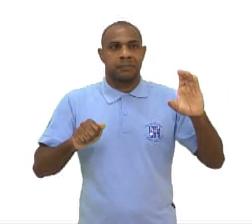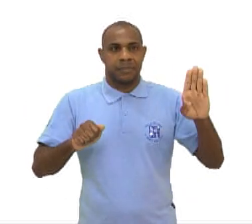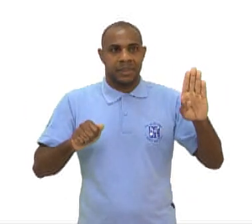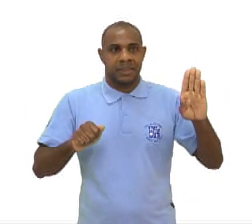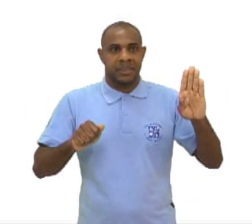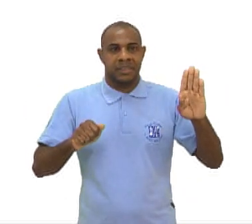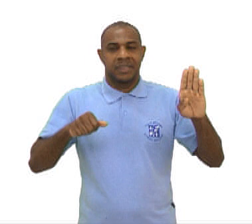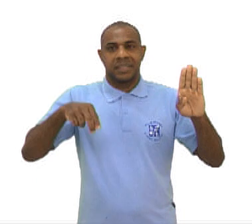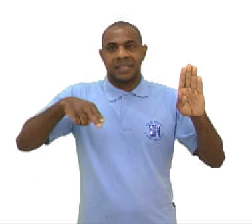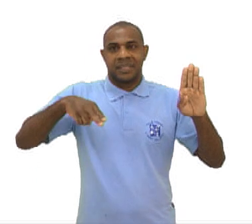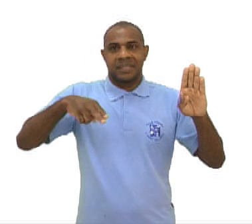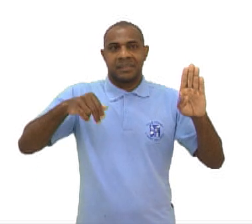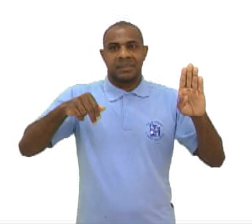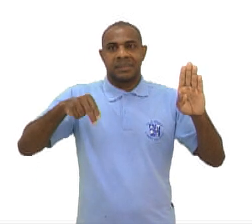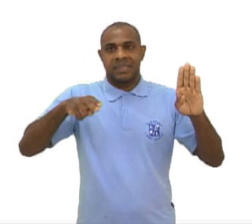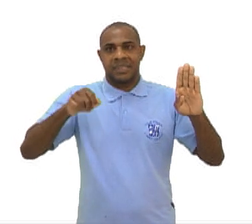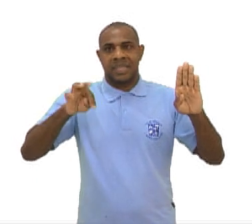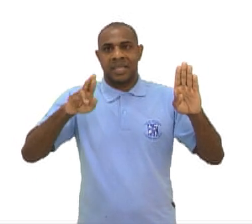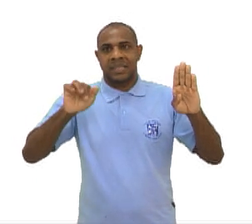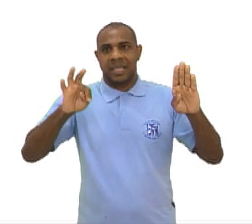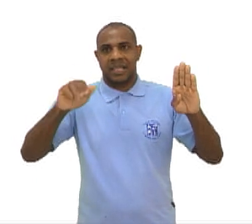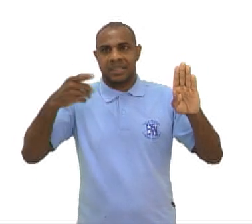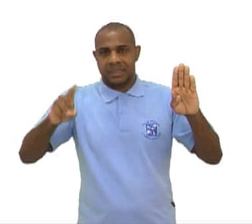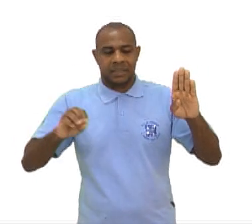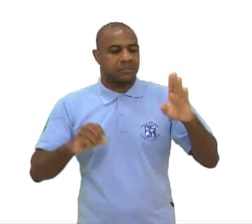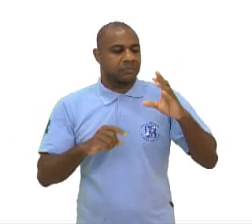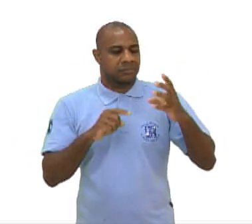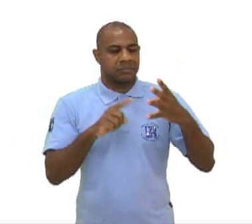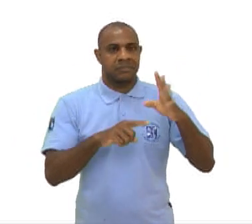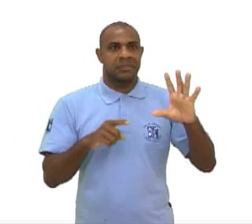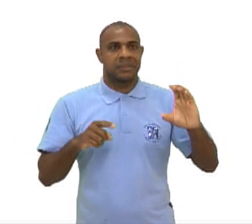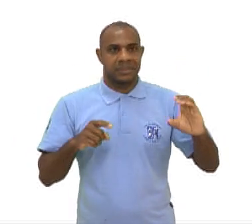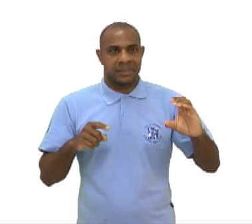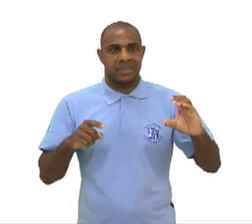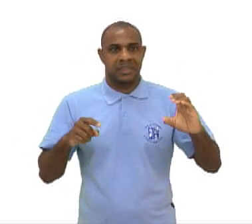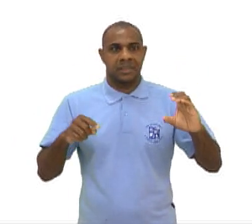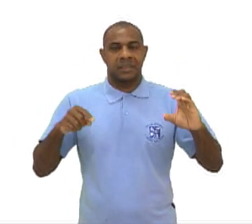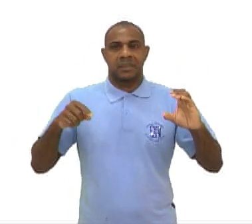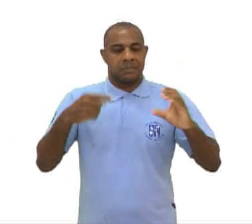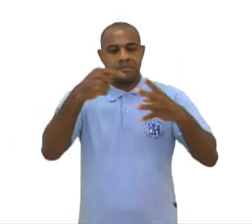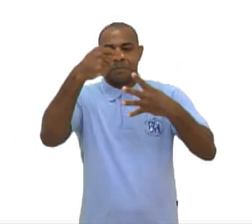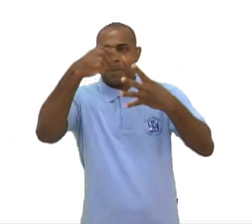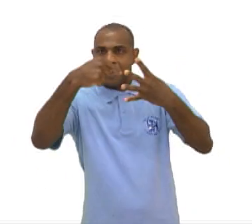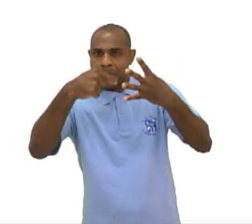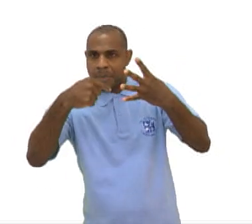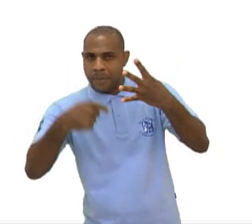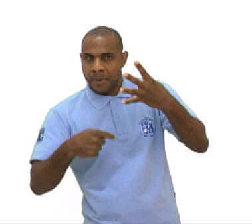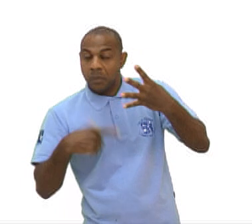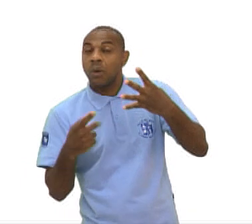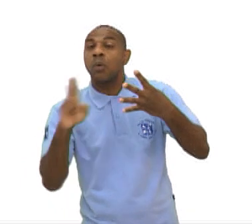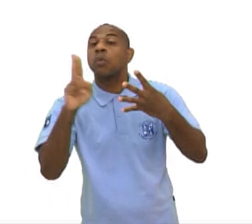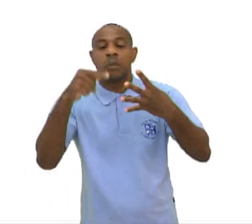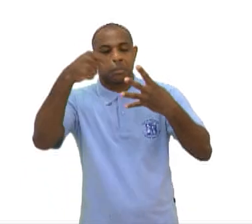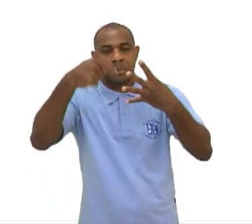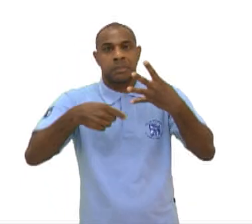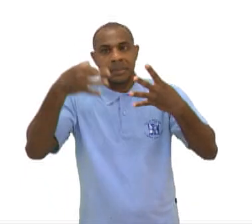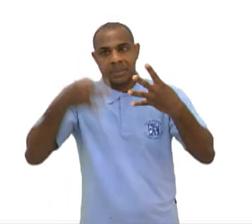C, amonificação. D, desnitrificação. Ou letra E, fixação biológica do nitrogênio.